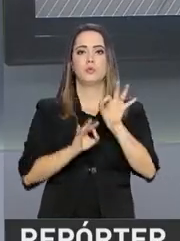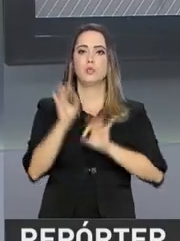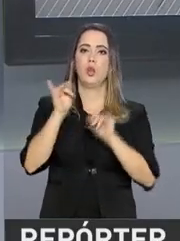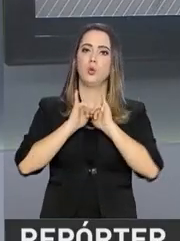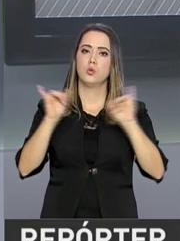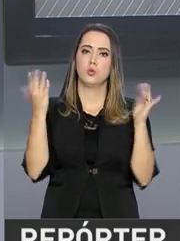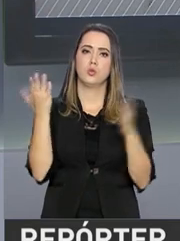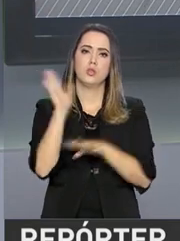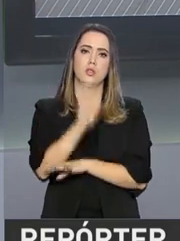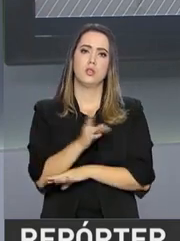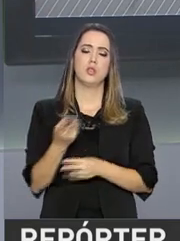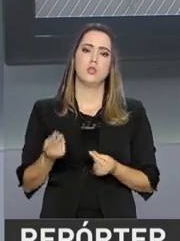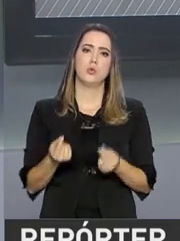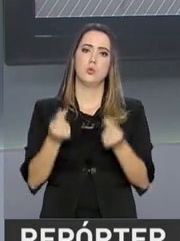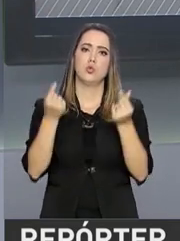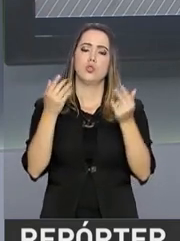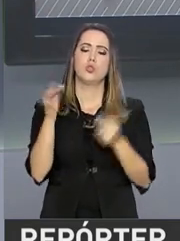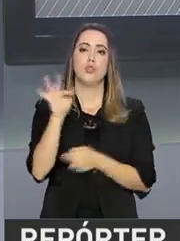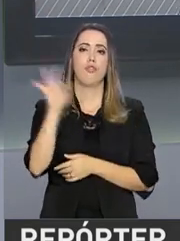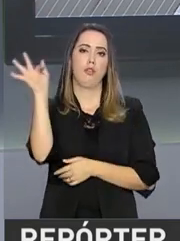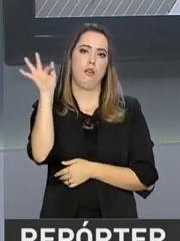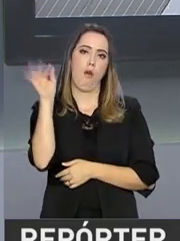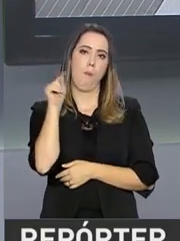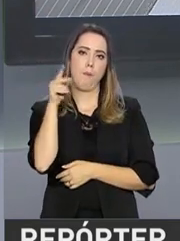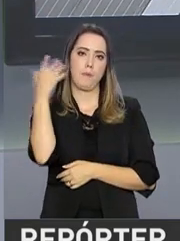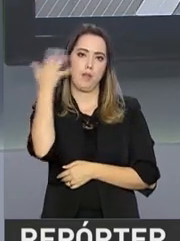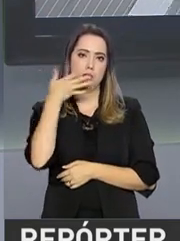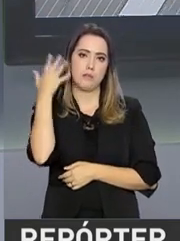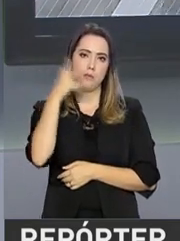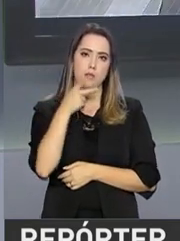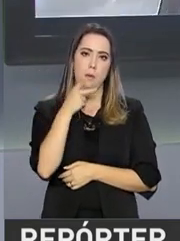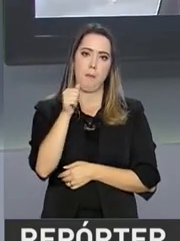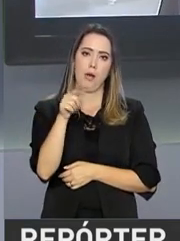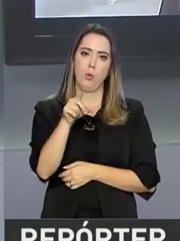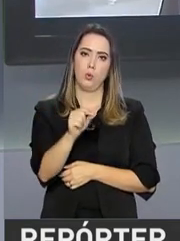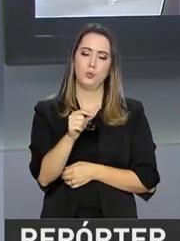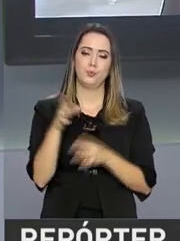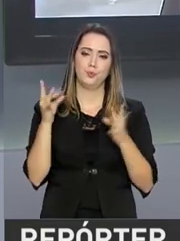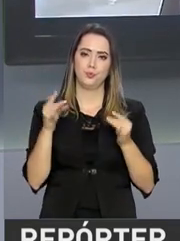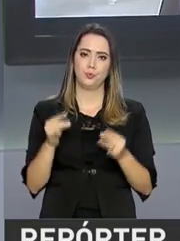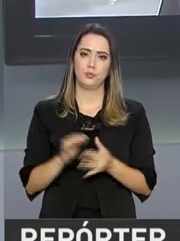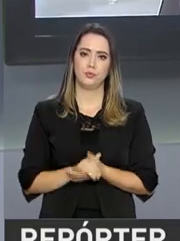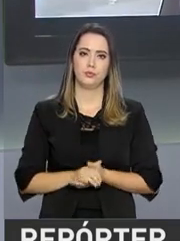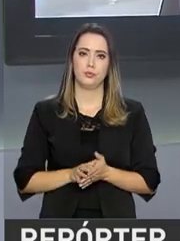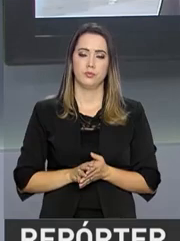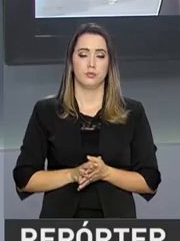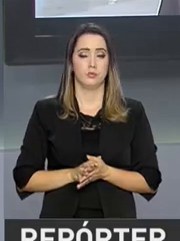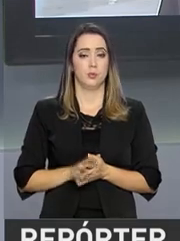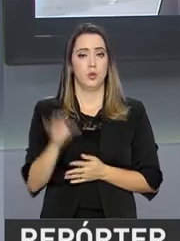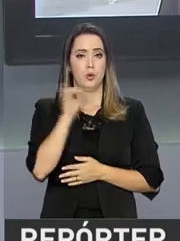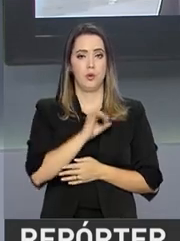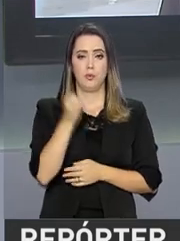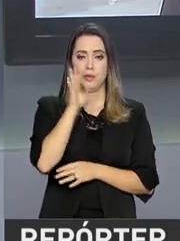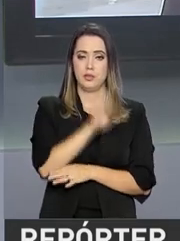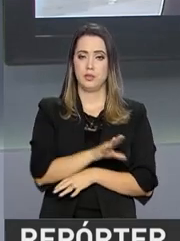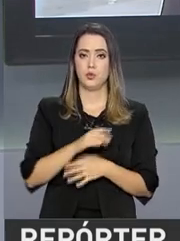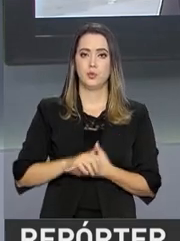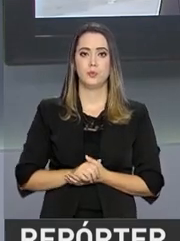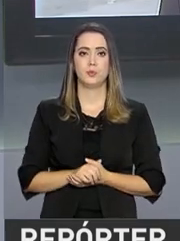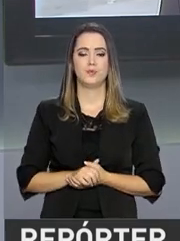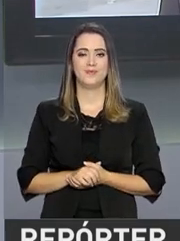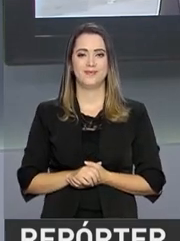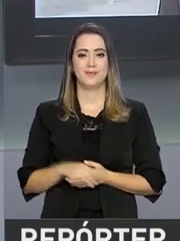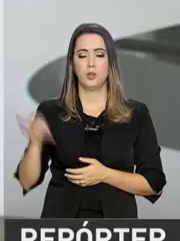nesta tarde sobre o orçamento federal quem explica pra gente ao repórter paulo la sálvia olá paulo boa tarde pra você